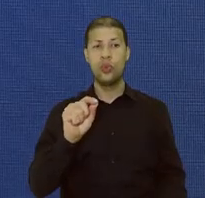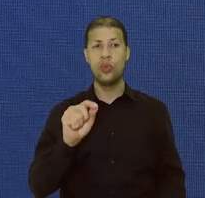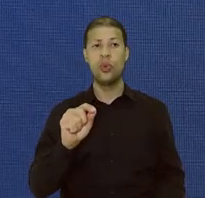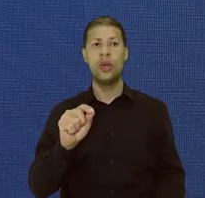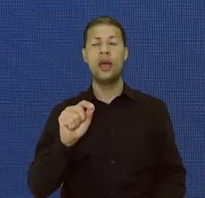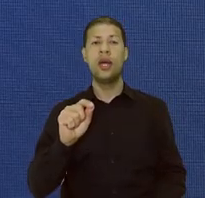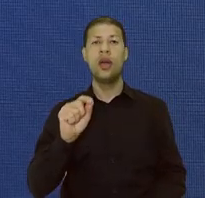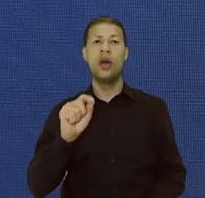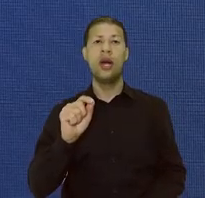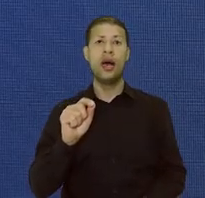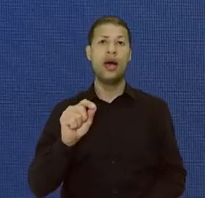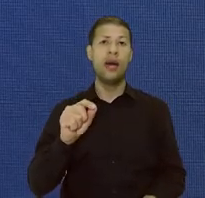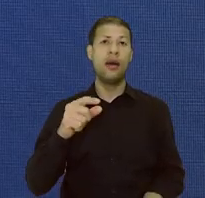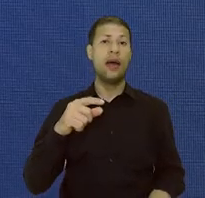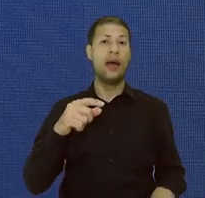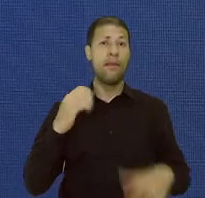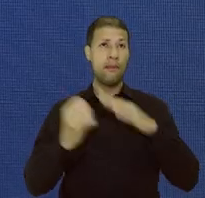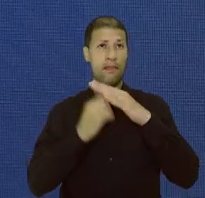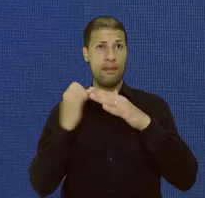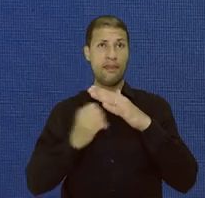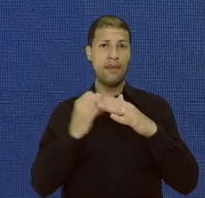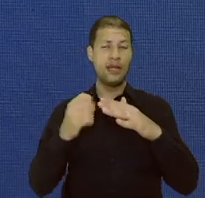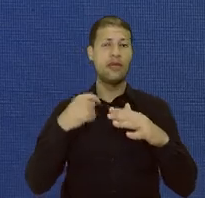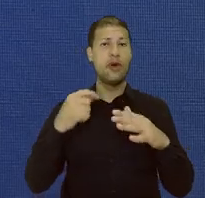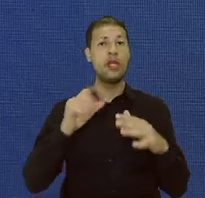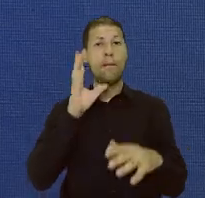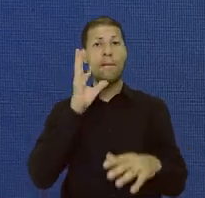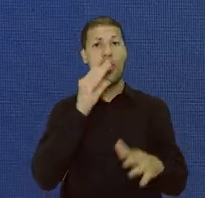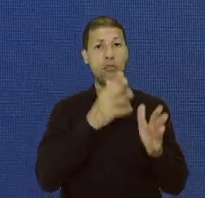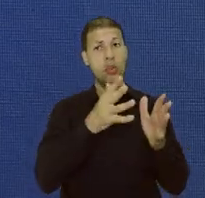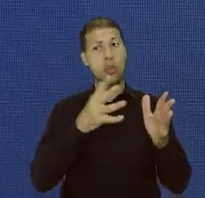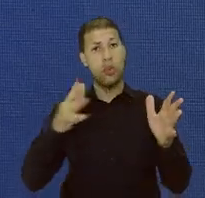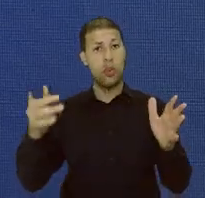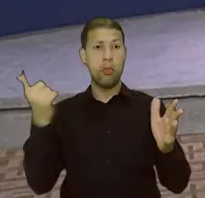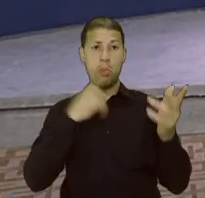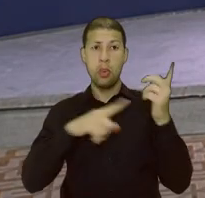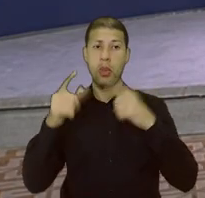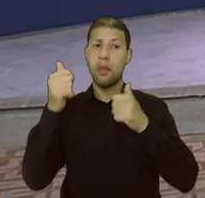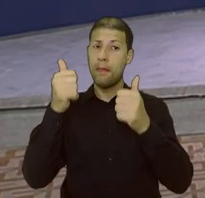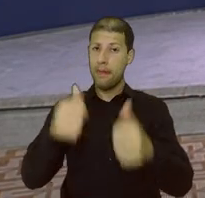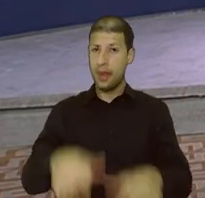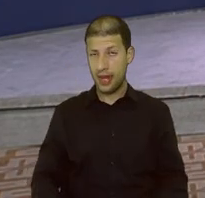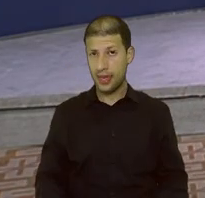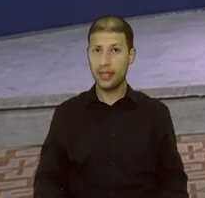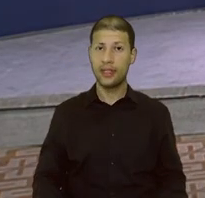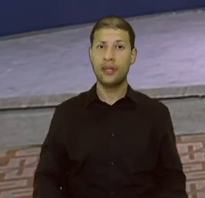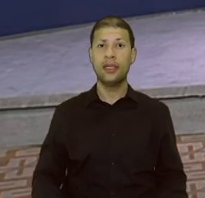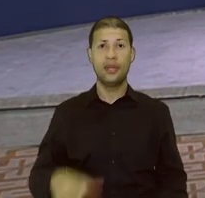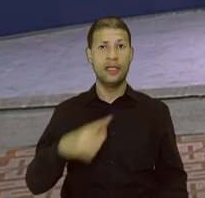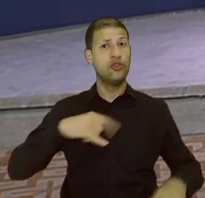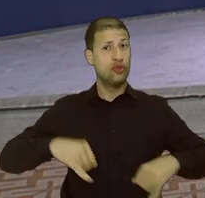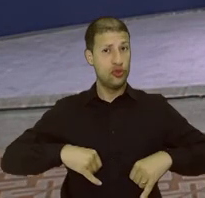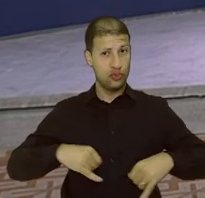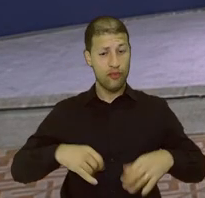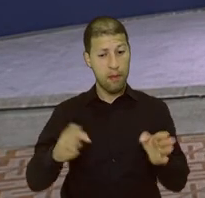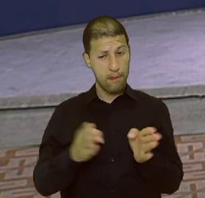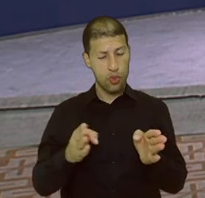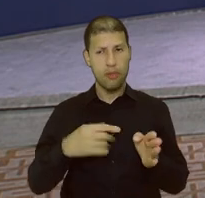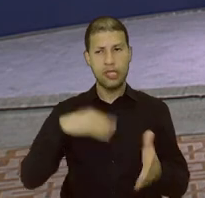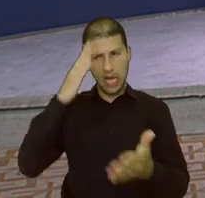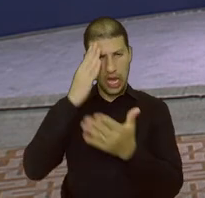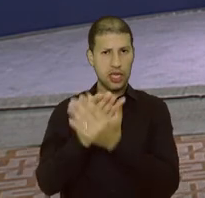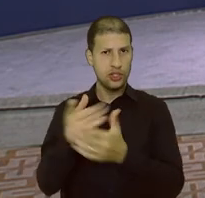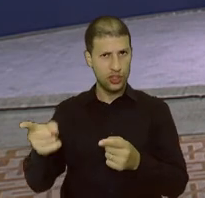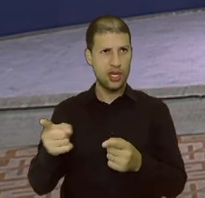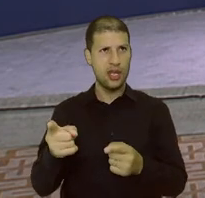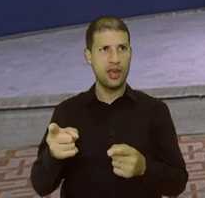empresas que a gente acha que vão no longo prazo serem vencedores então isso até tão sofrendo no curto prazo mas vocês acreditam na tese é isso isso